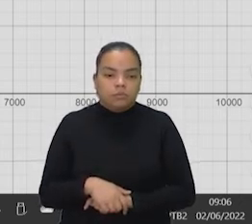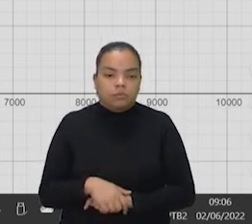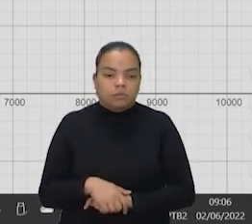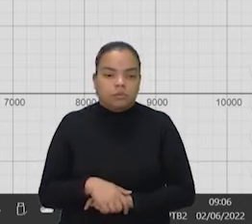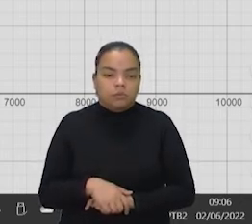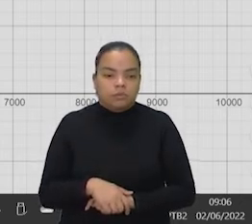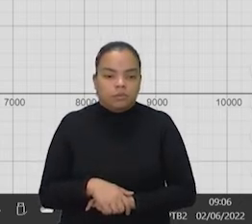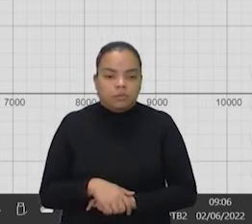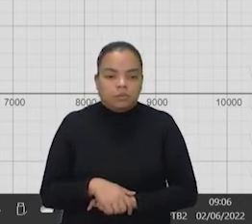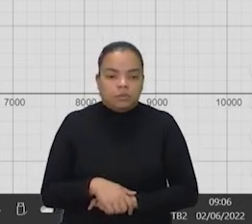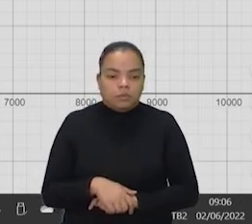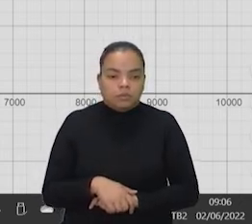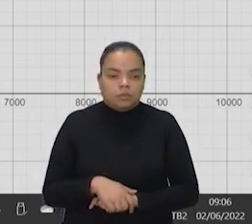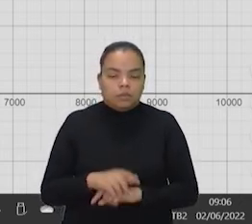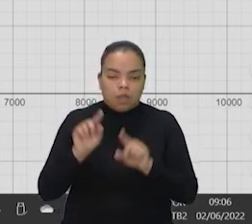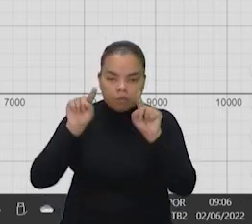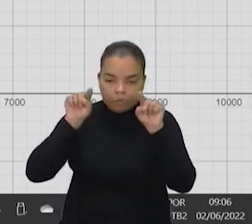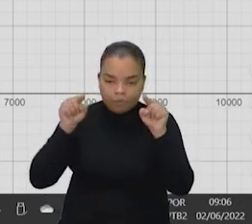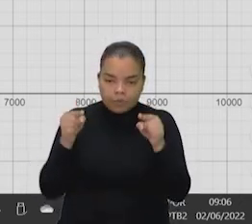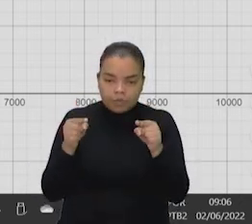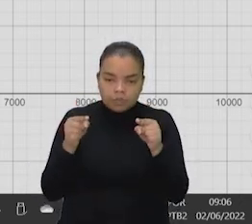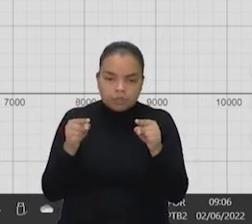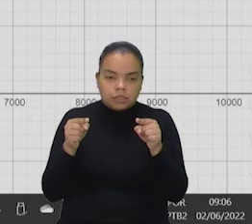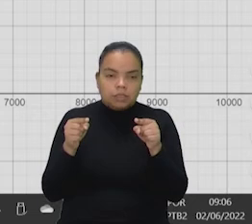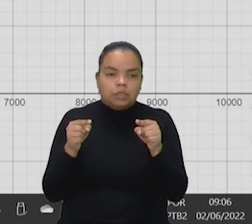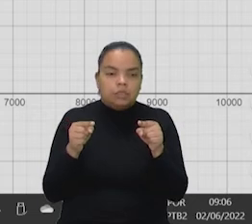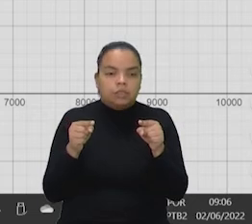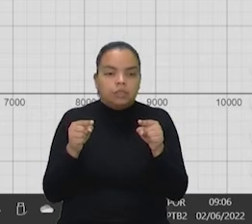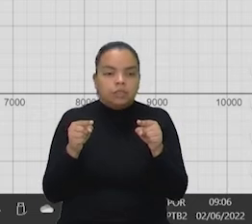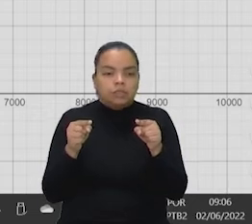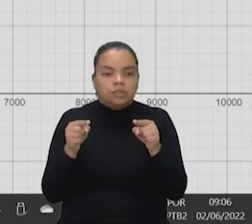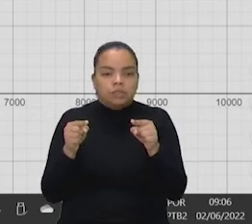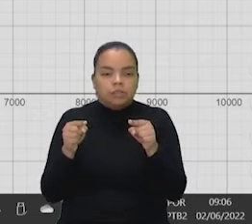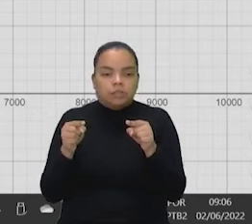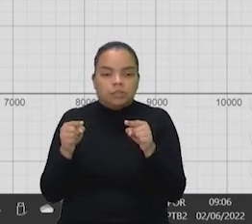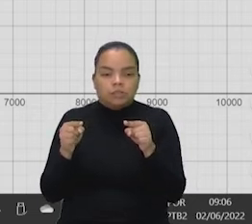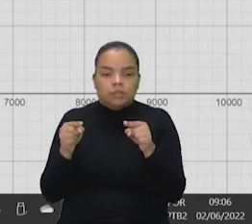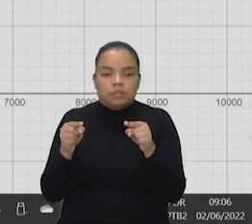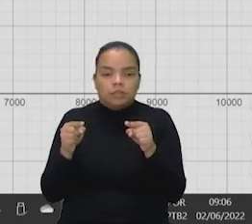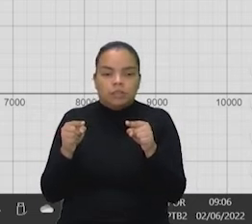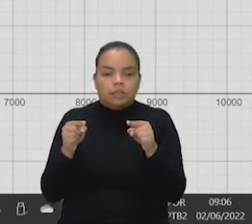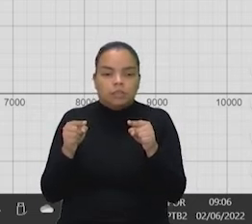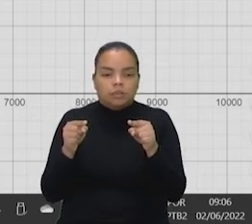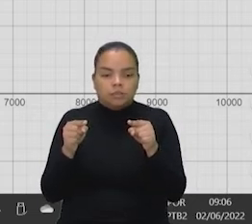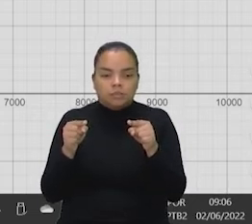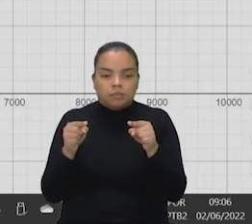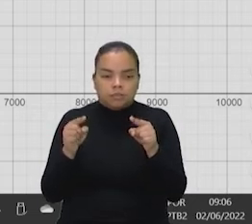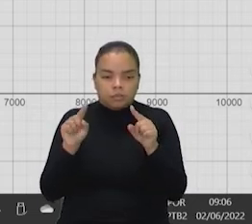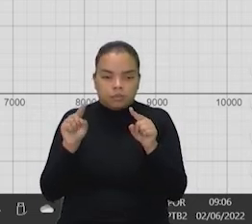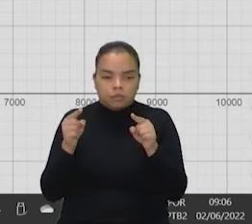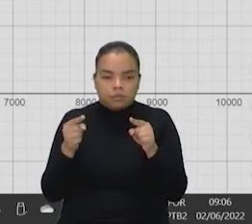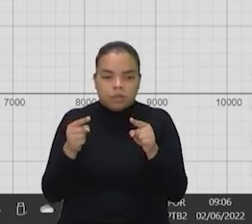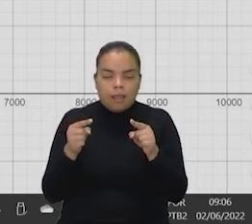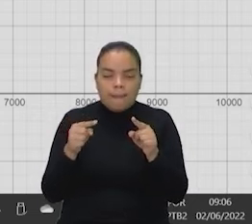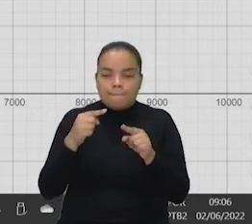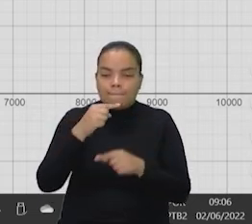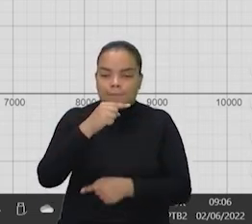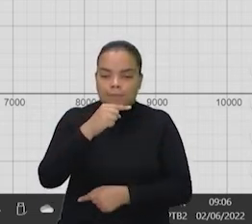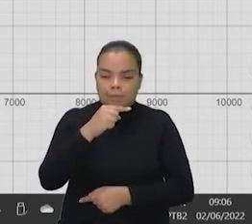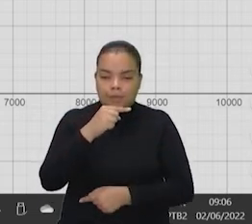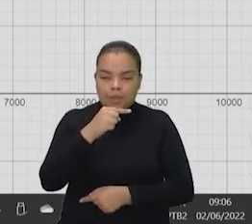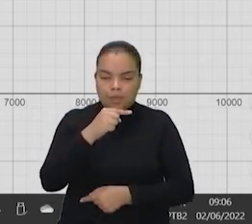colocar um parênteses, porque eu vou digitar várias coisas, né? Opa. Elevado aí a menos